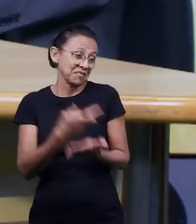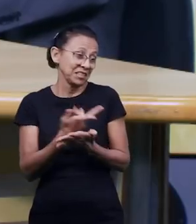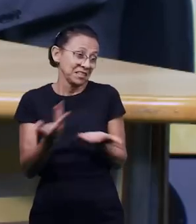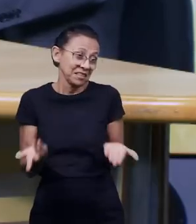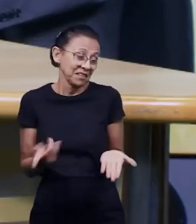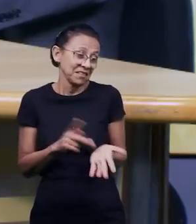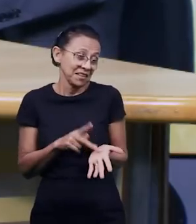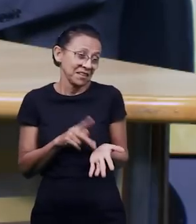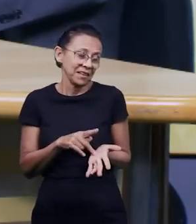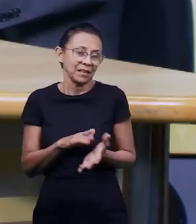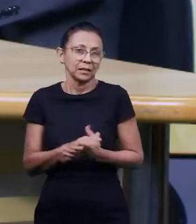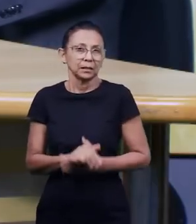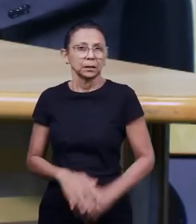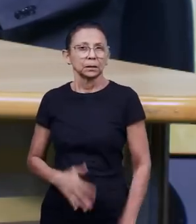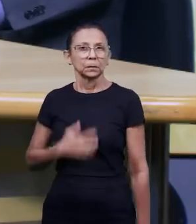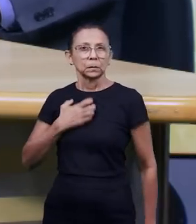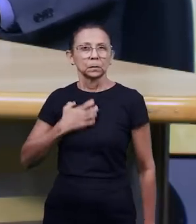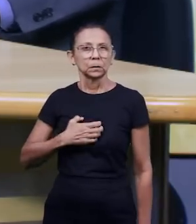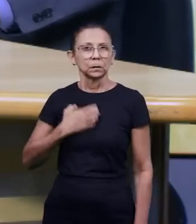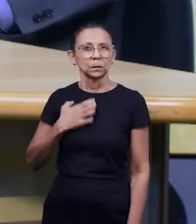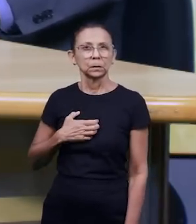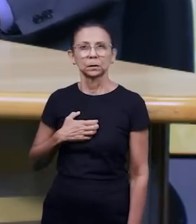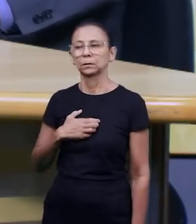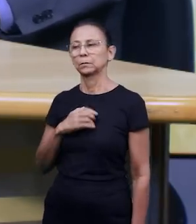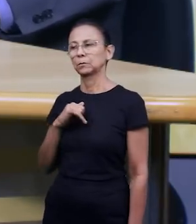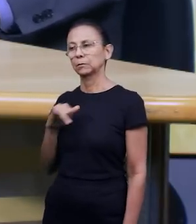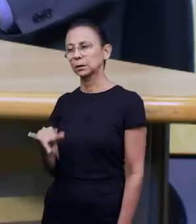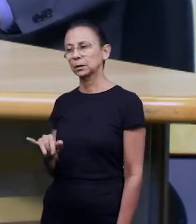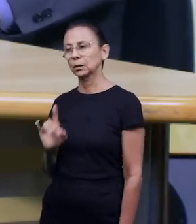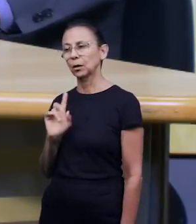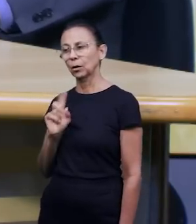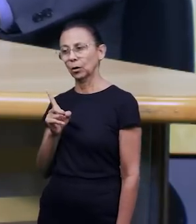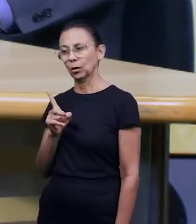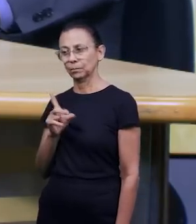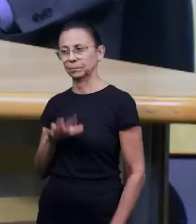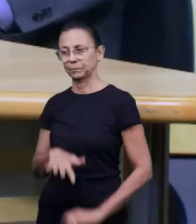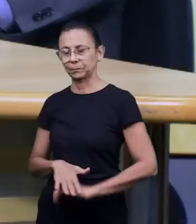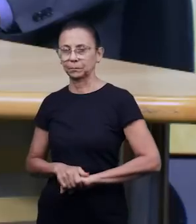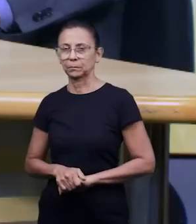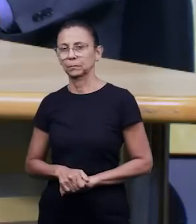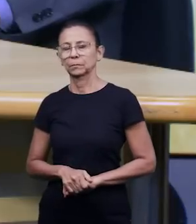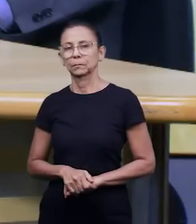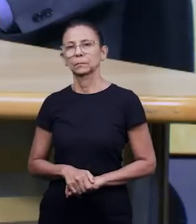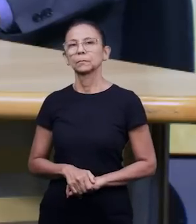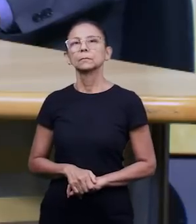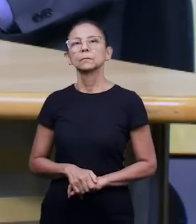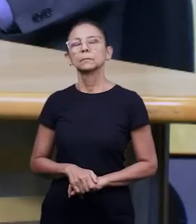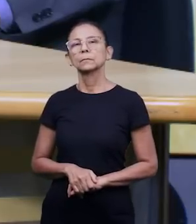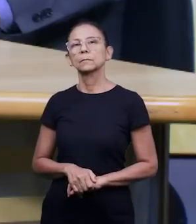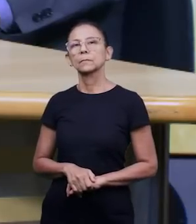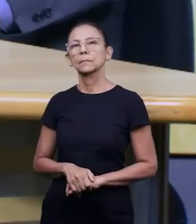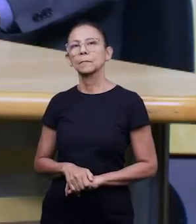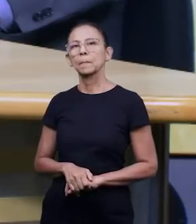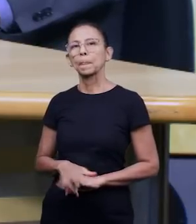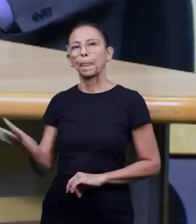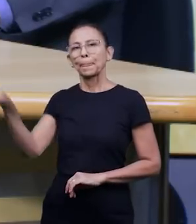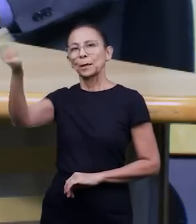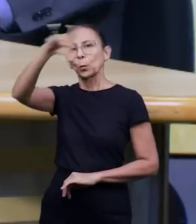Josias, quando eu entreguei os dons para ele e a mulher, ele olhou para mim e deu um sorrisinho. Falei, é isso aí, né,